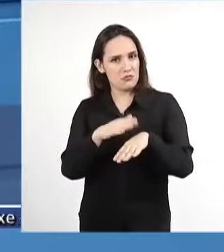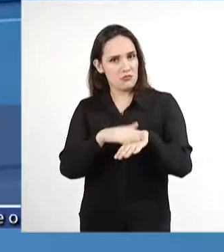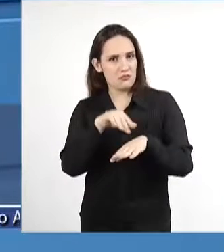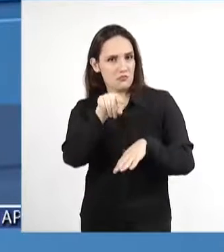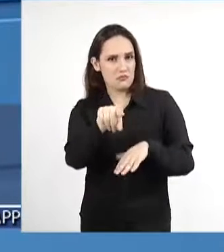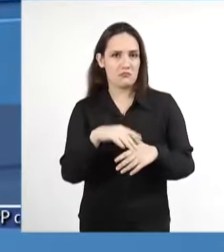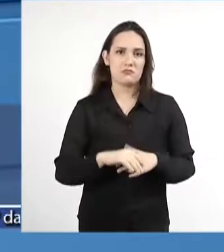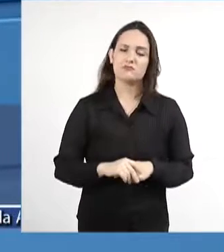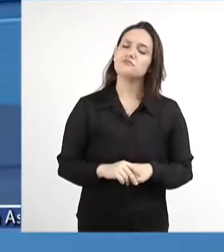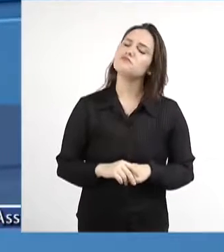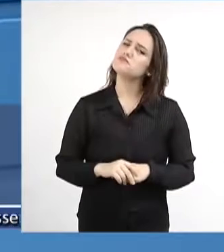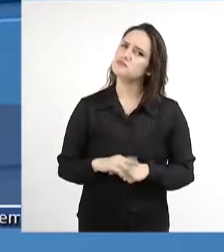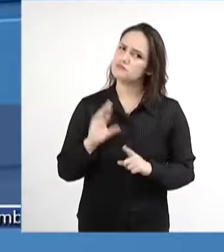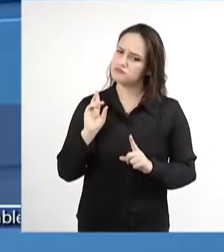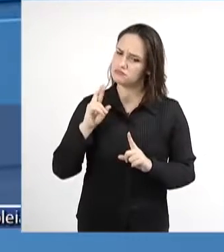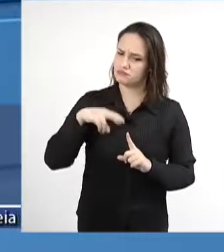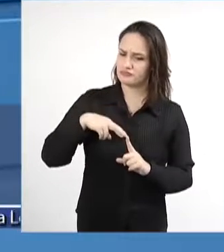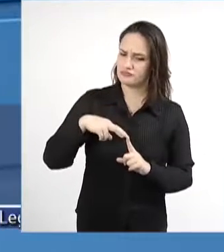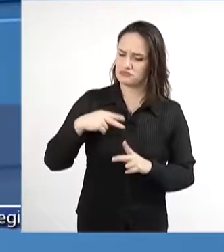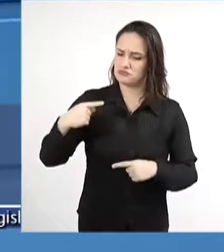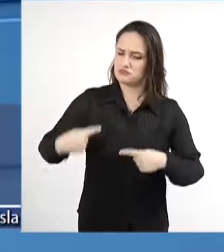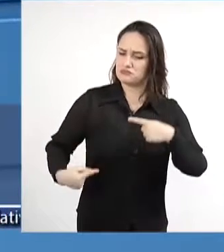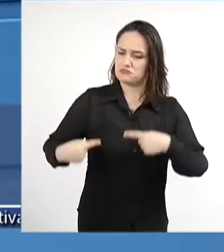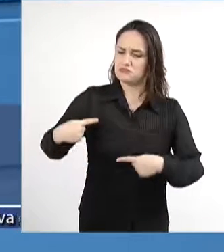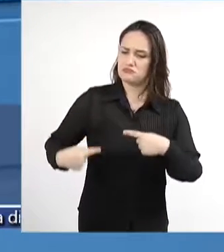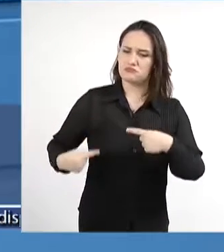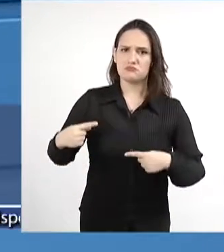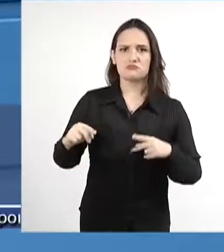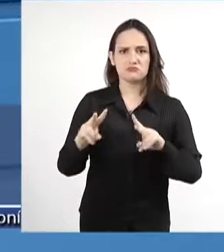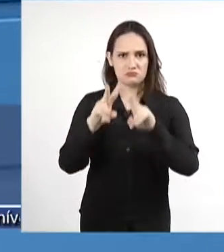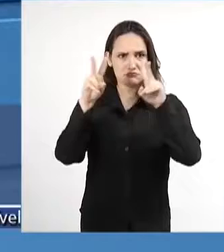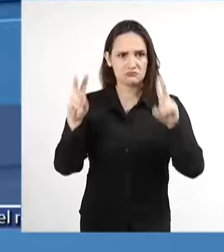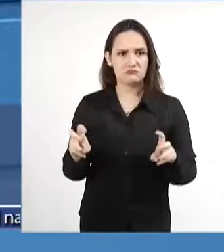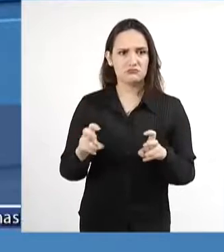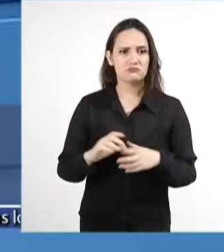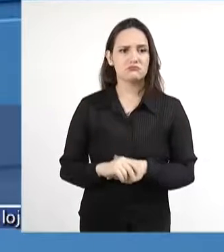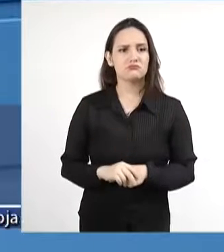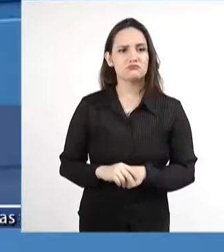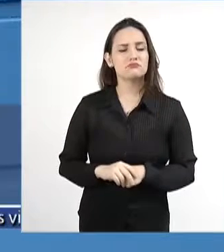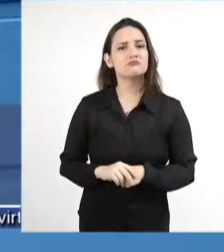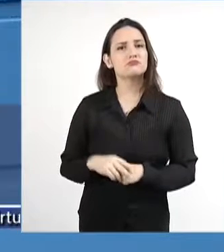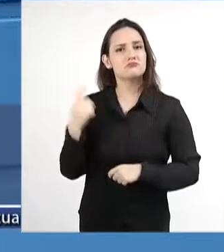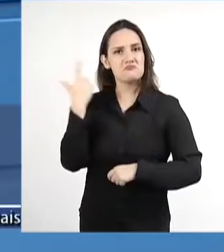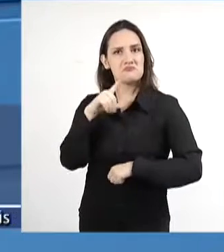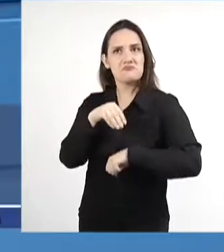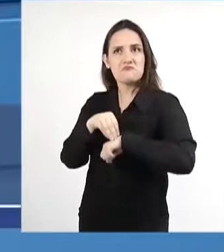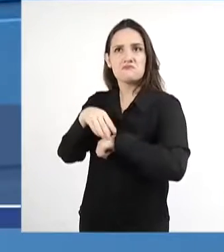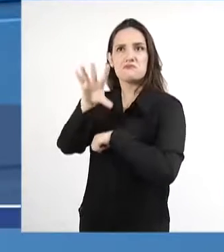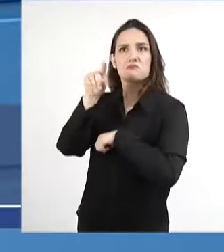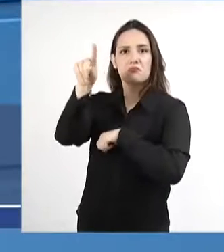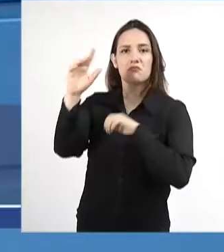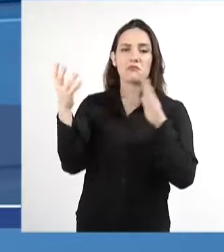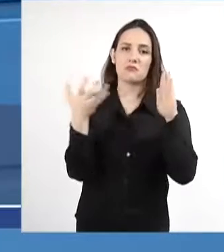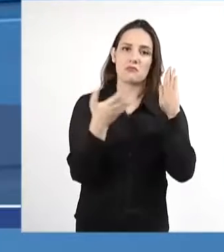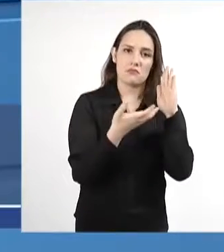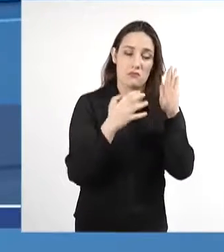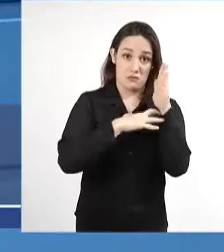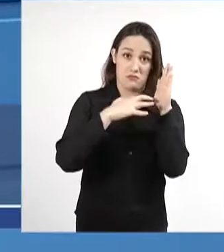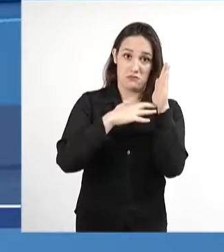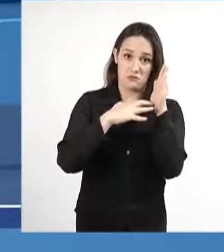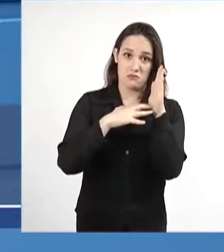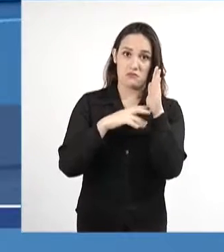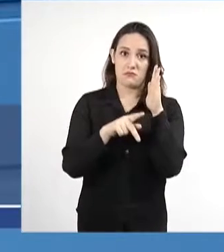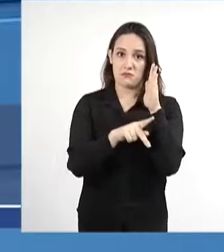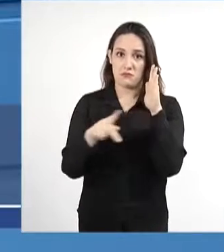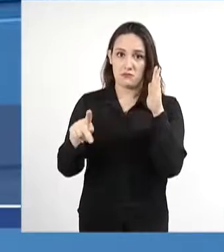pessoa, sendo protagonista da discussão desse assunto e levando isso até ao Senado Federal, ao